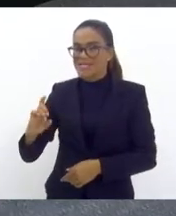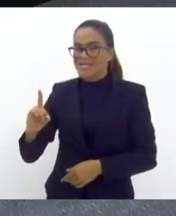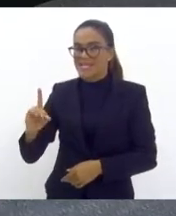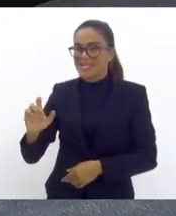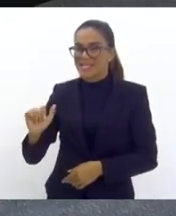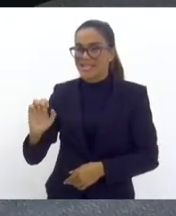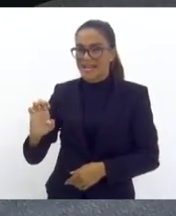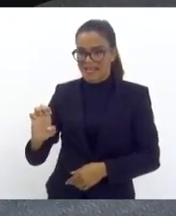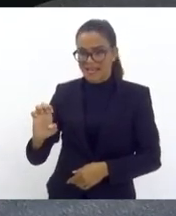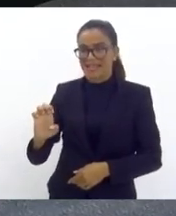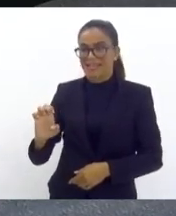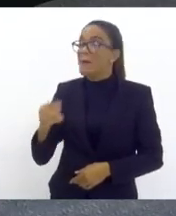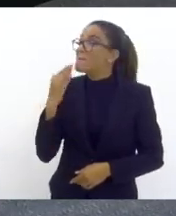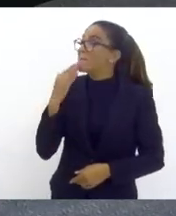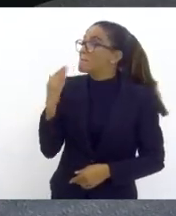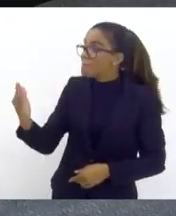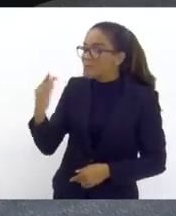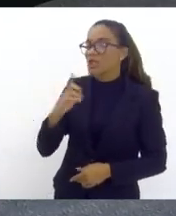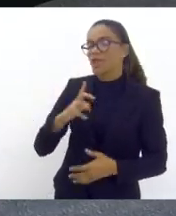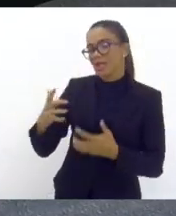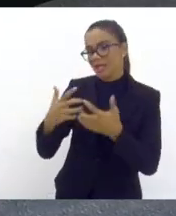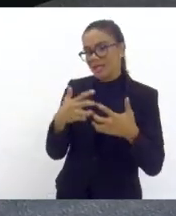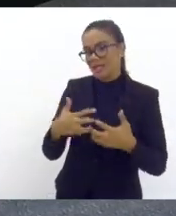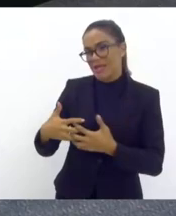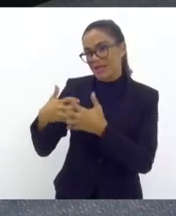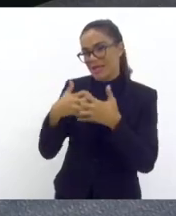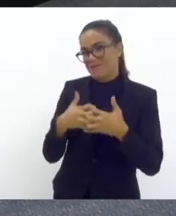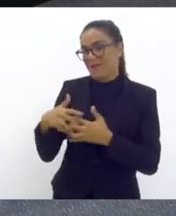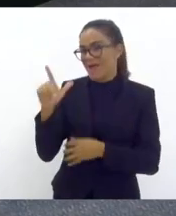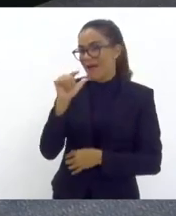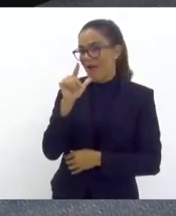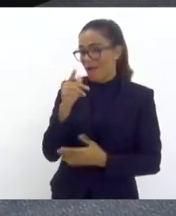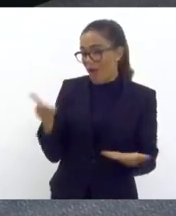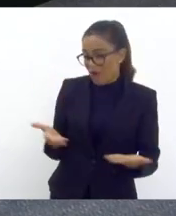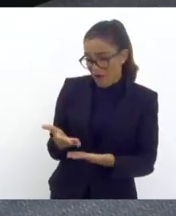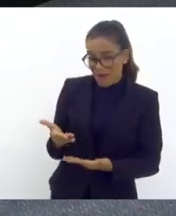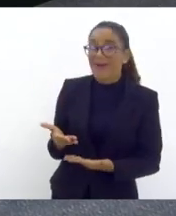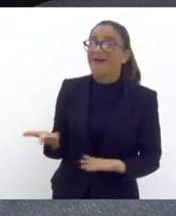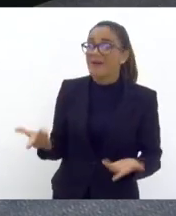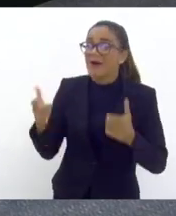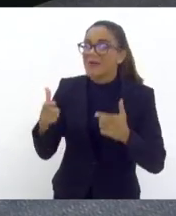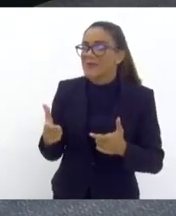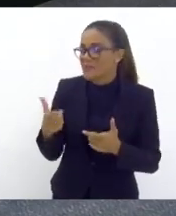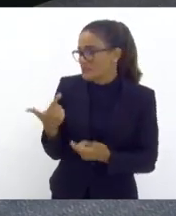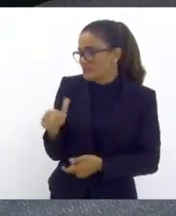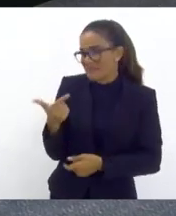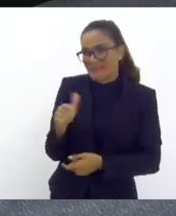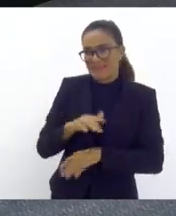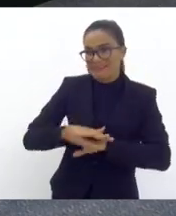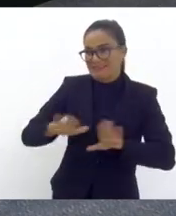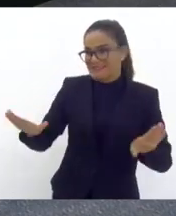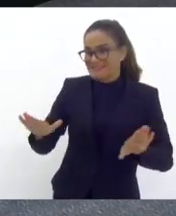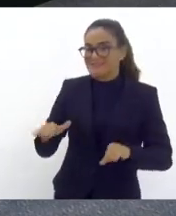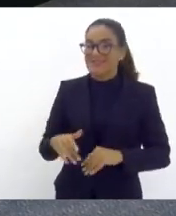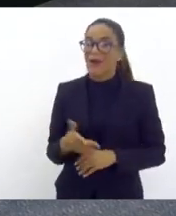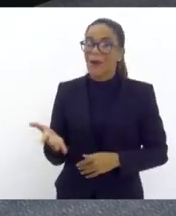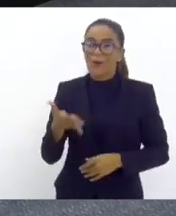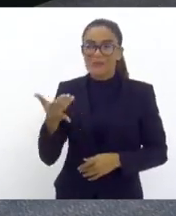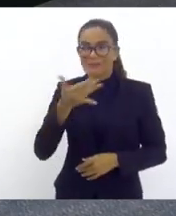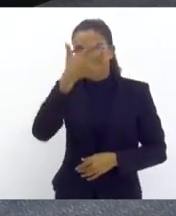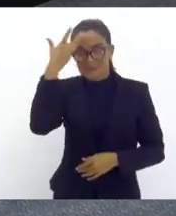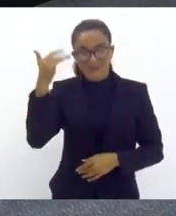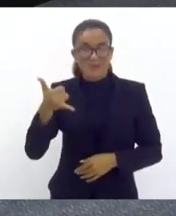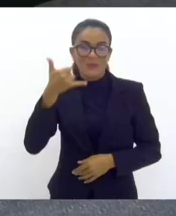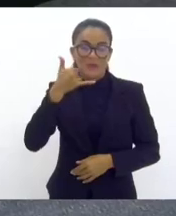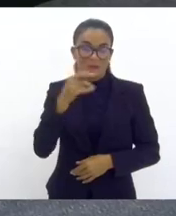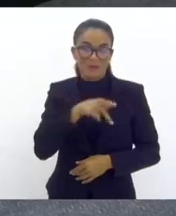correr atrás pedir e tal tinha carro pipa para abastecer as comunidades agora nem carro pipa tem mais hoje eu recebi uma telefonama de uma